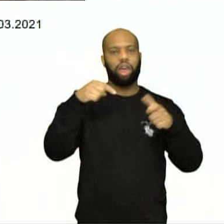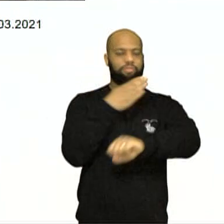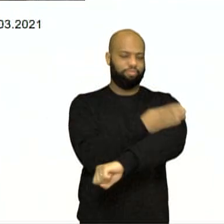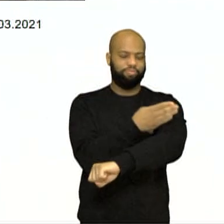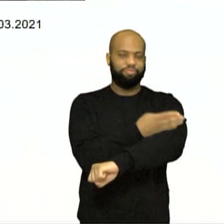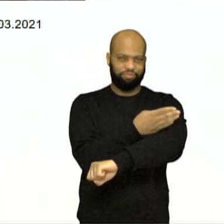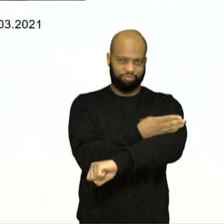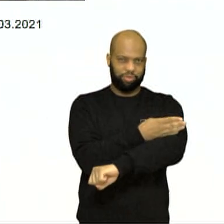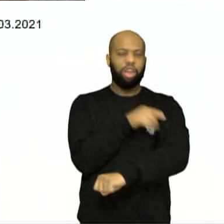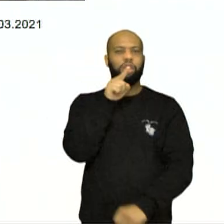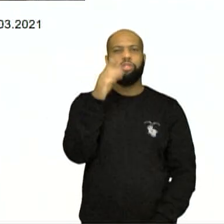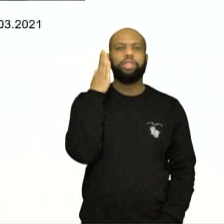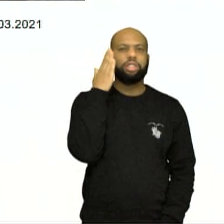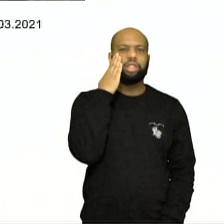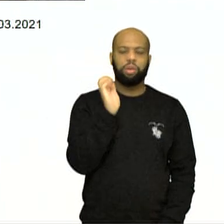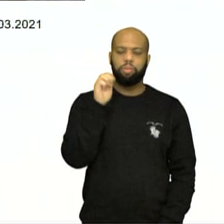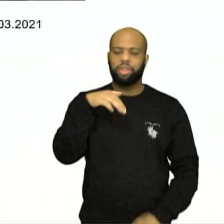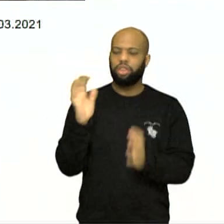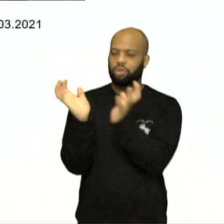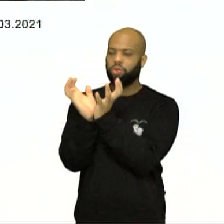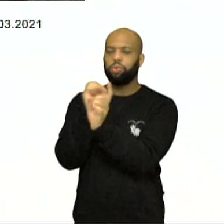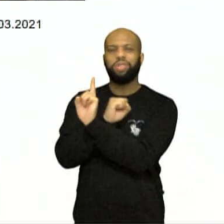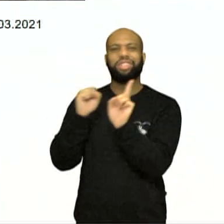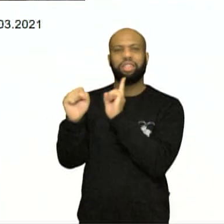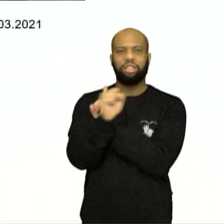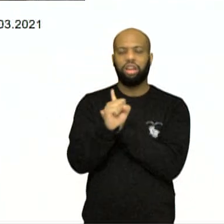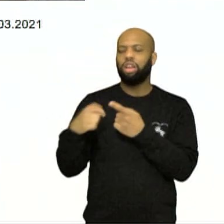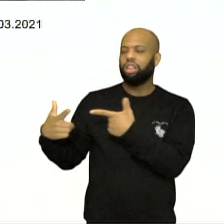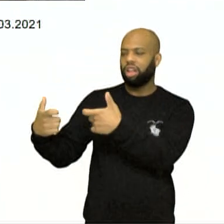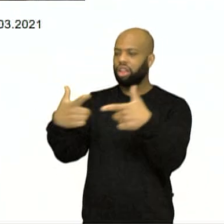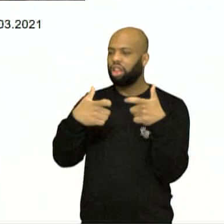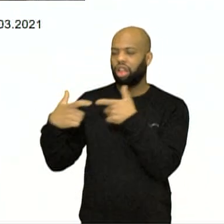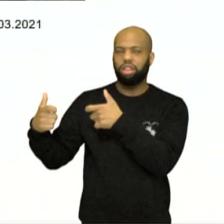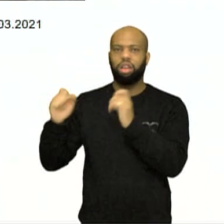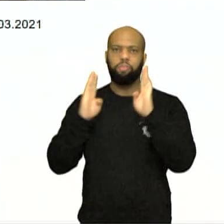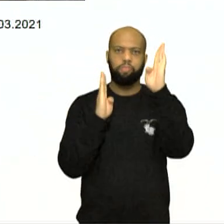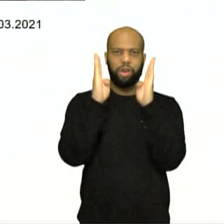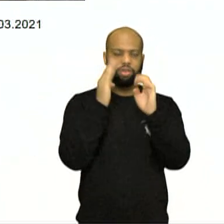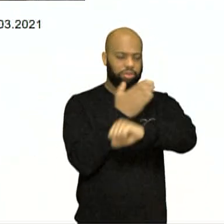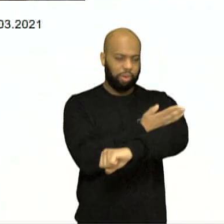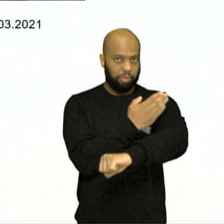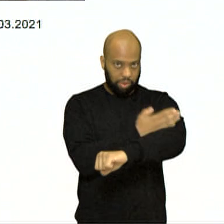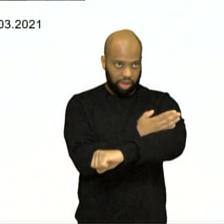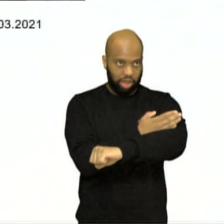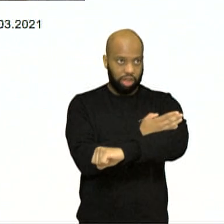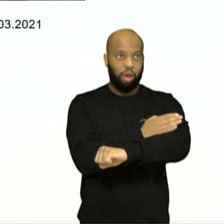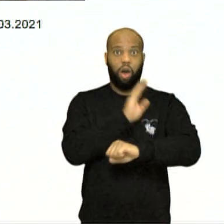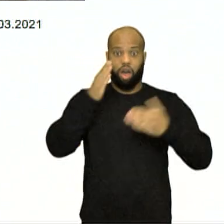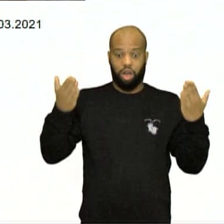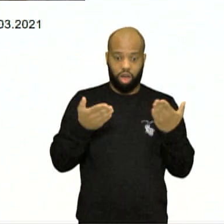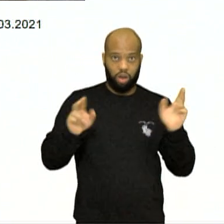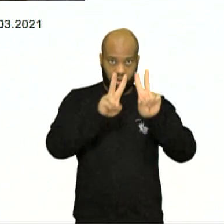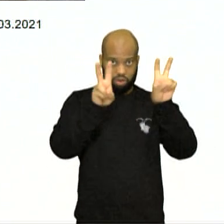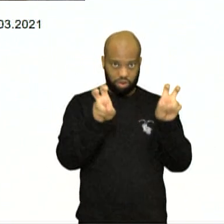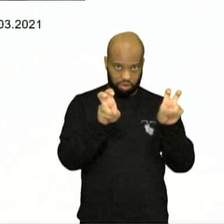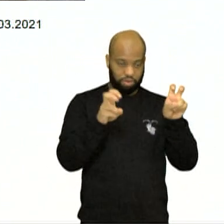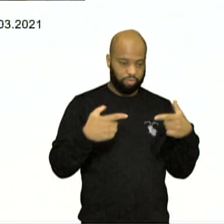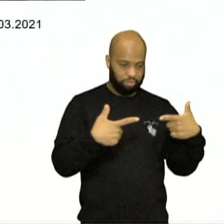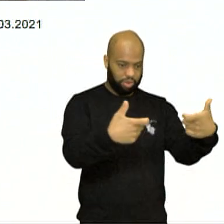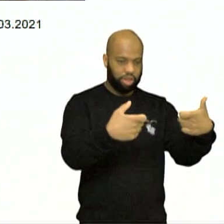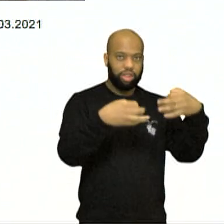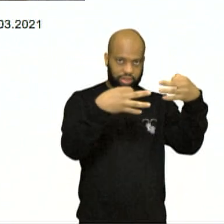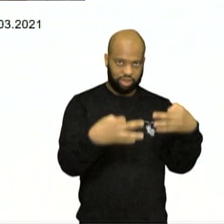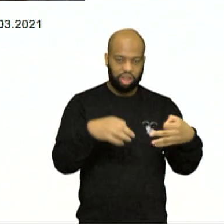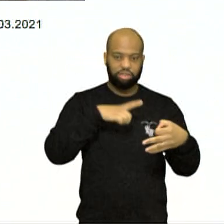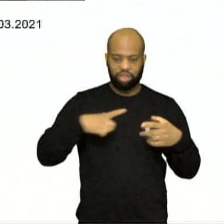Então, você sabe quem era o grupo social que fazia guerra na Idade Média? A gente está falando de guerra, certo? A gente teve